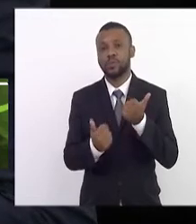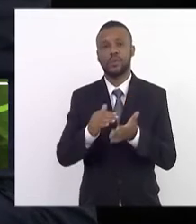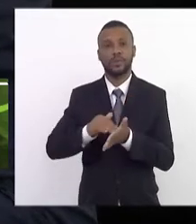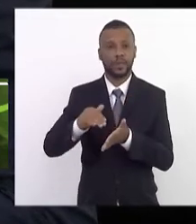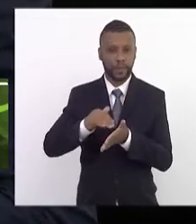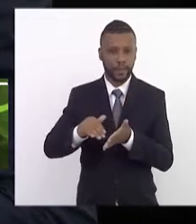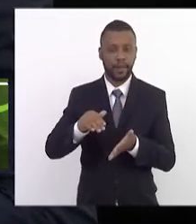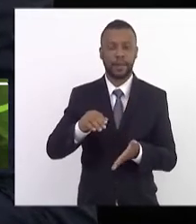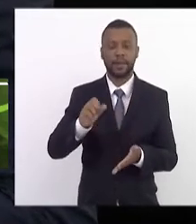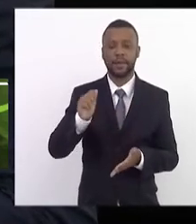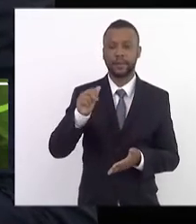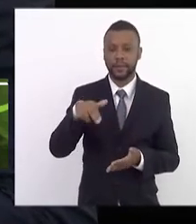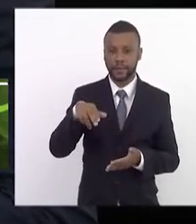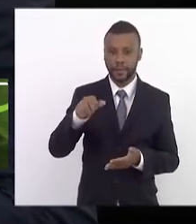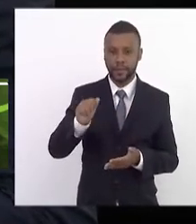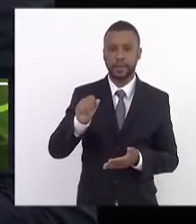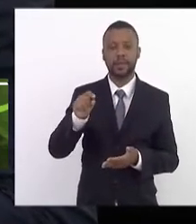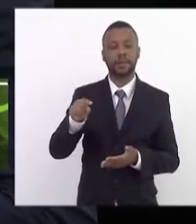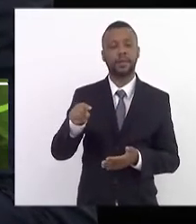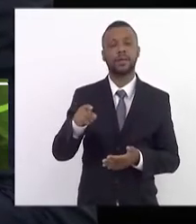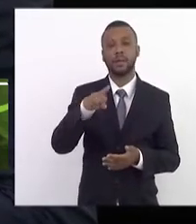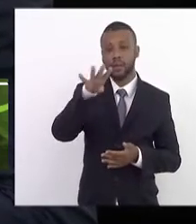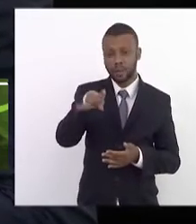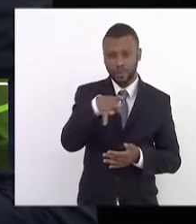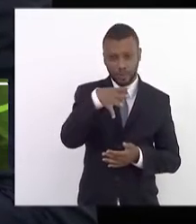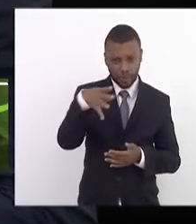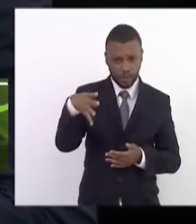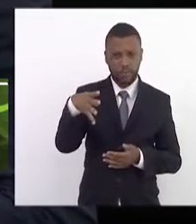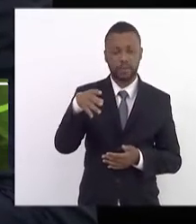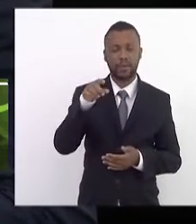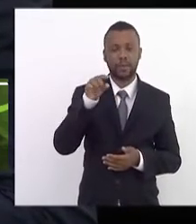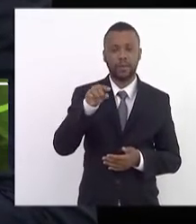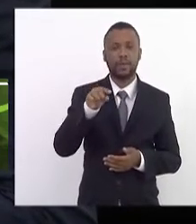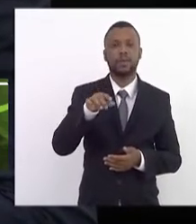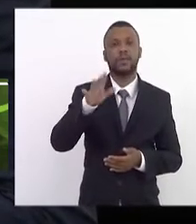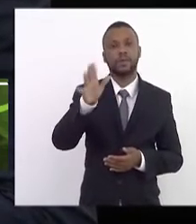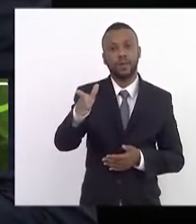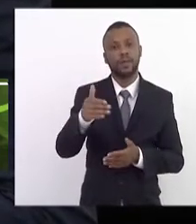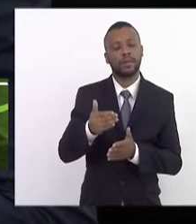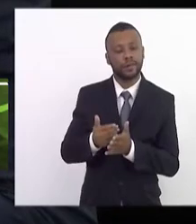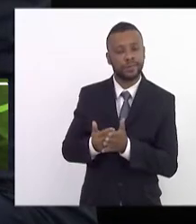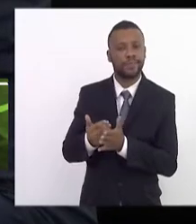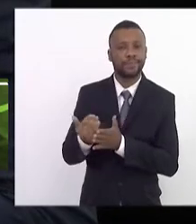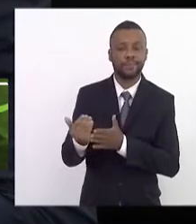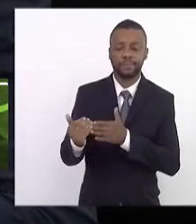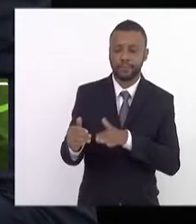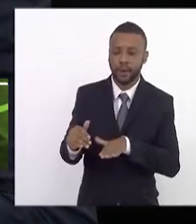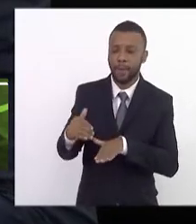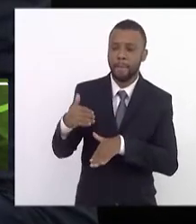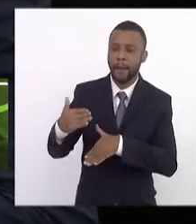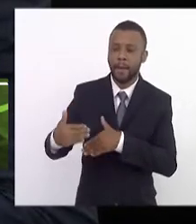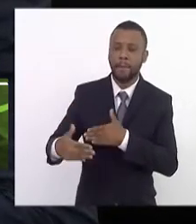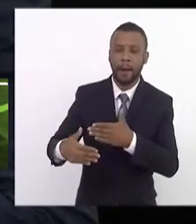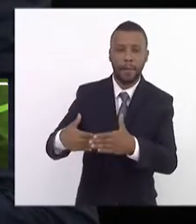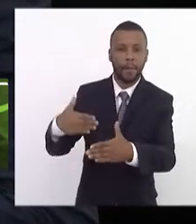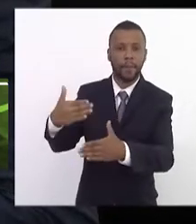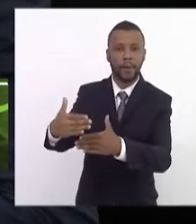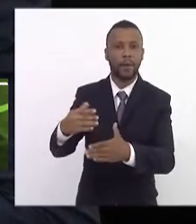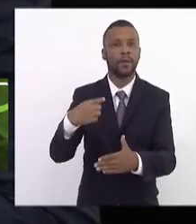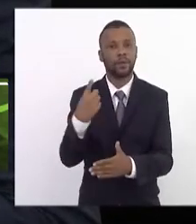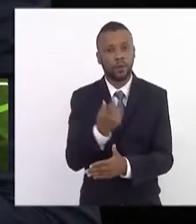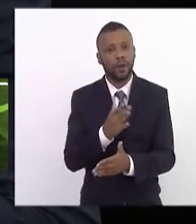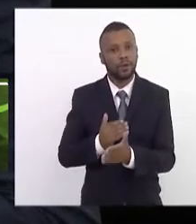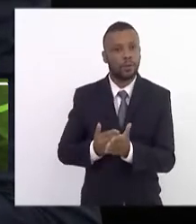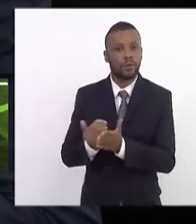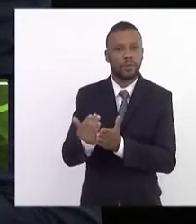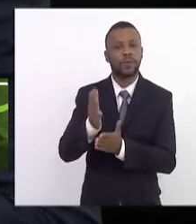Asch. É um programa que já está em funcionamento, né? A gente já começou